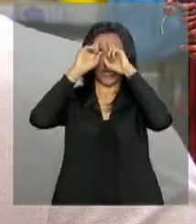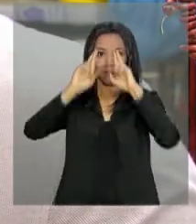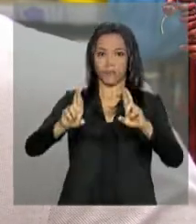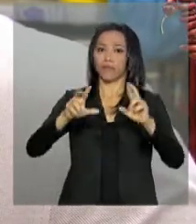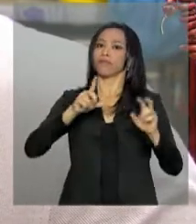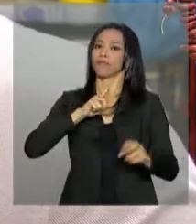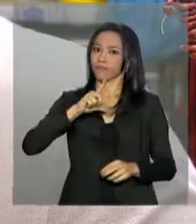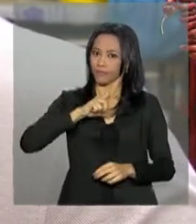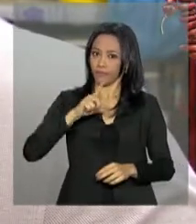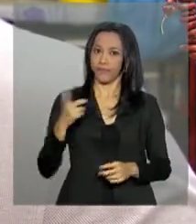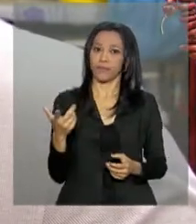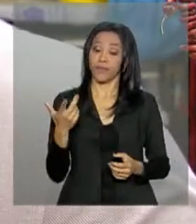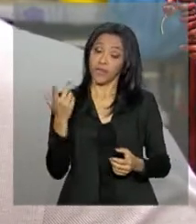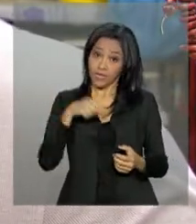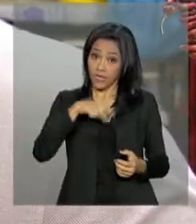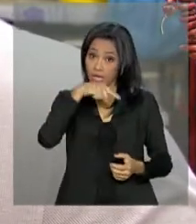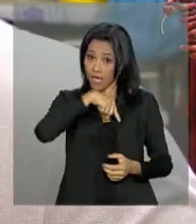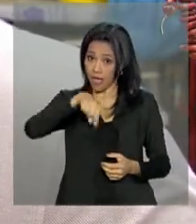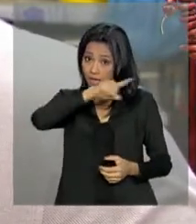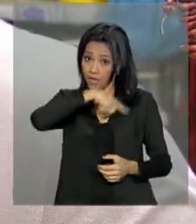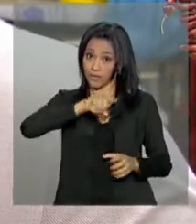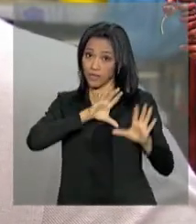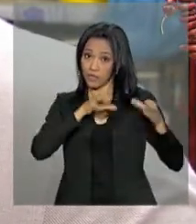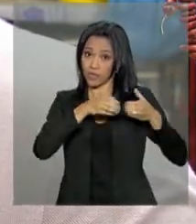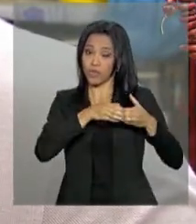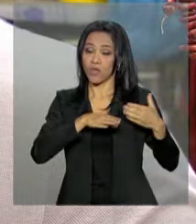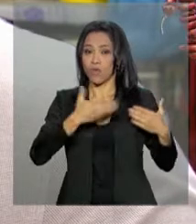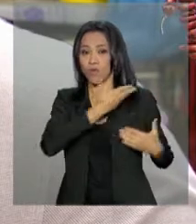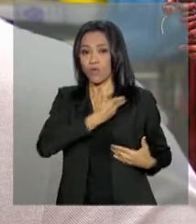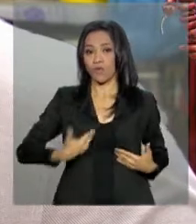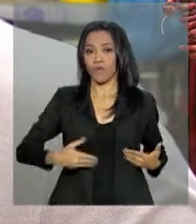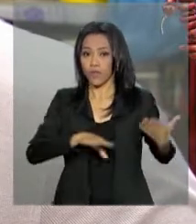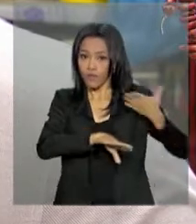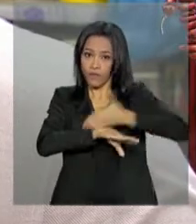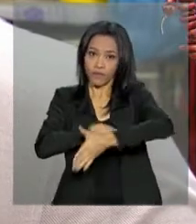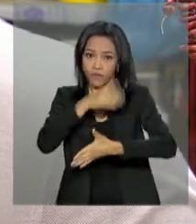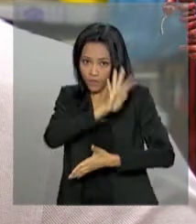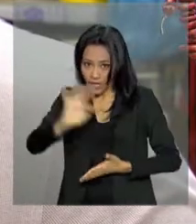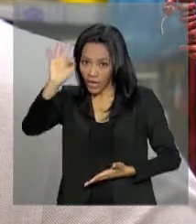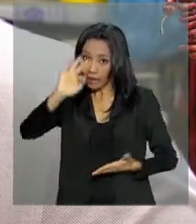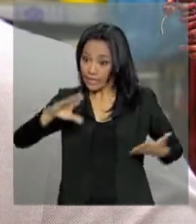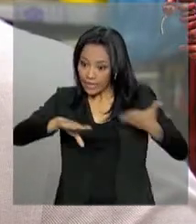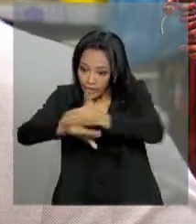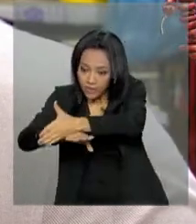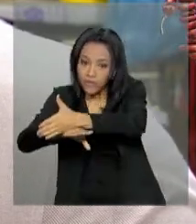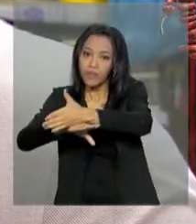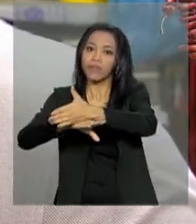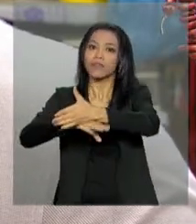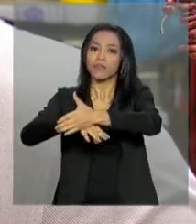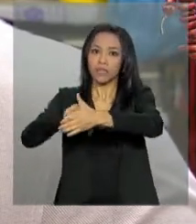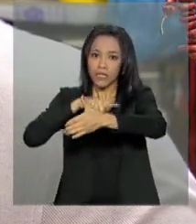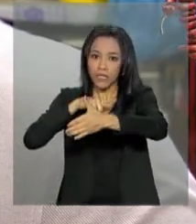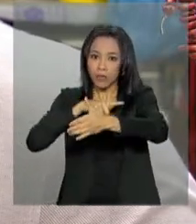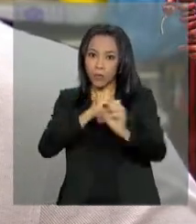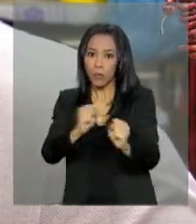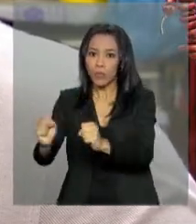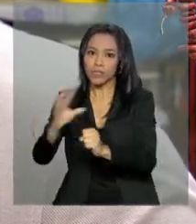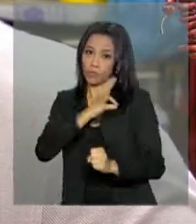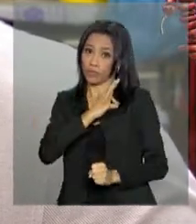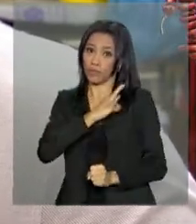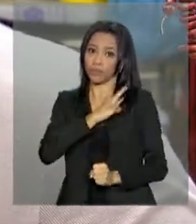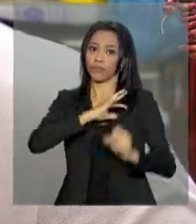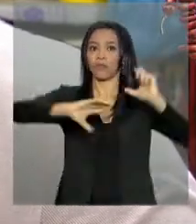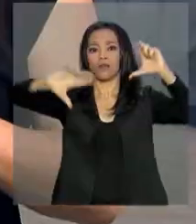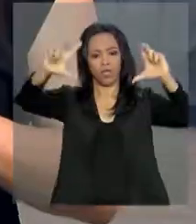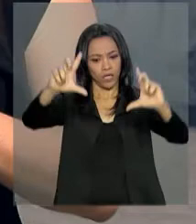E tanto na intervenção, eu acho isso fundamental. Onde você vê o poder de polícia, você vê que o índice